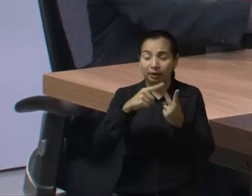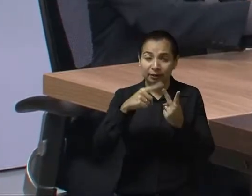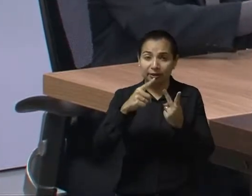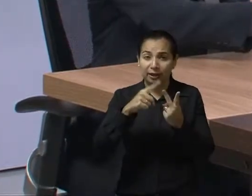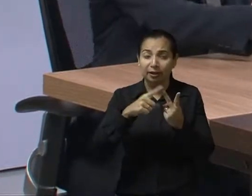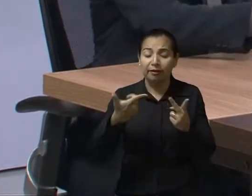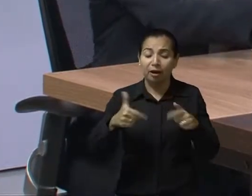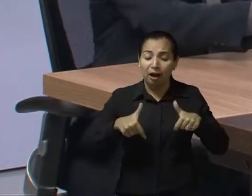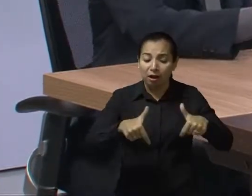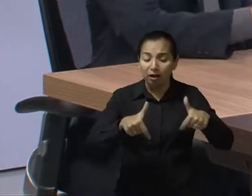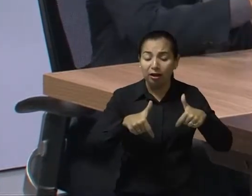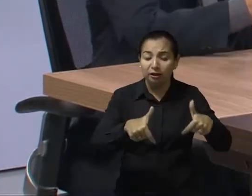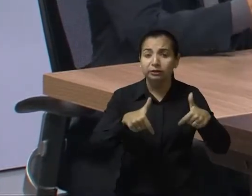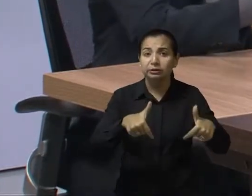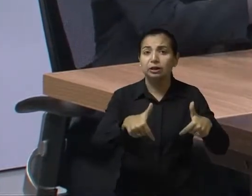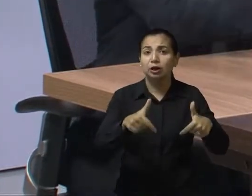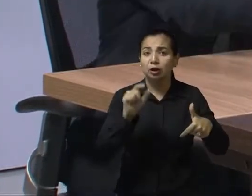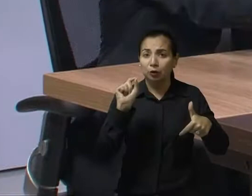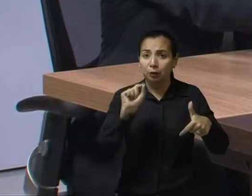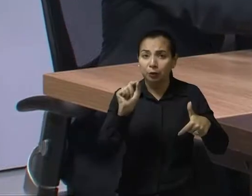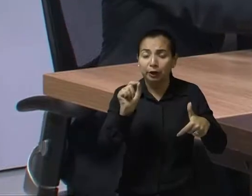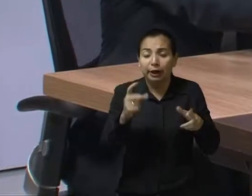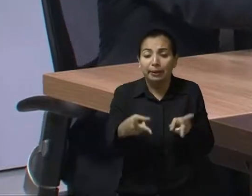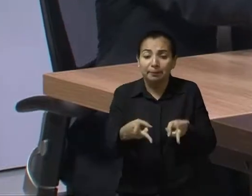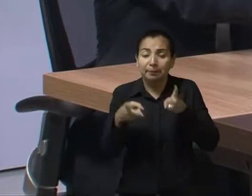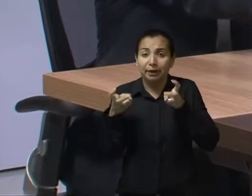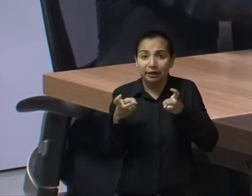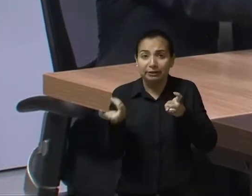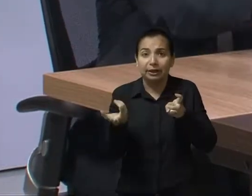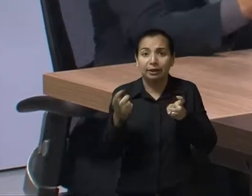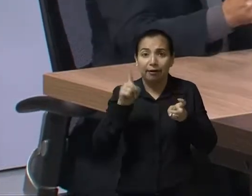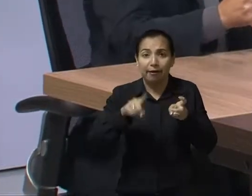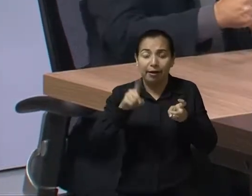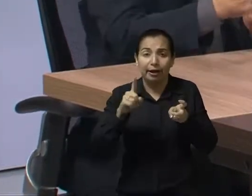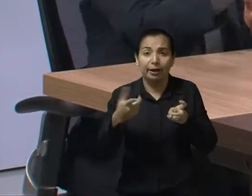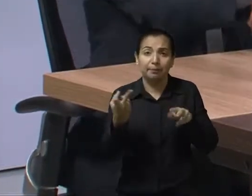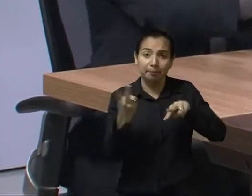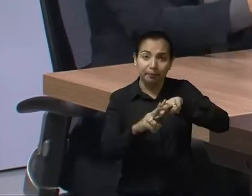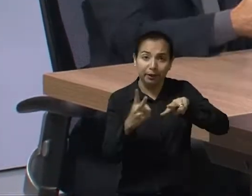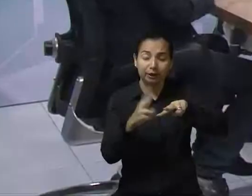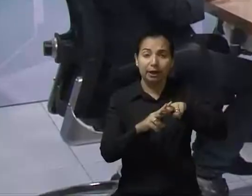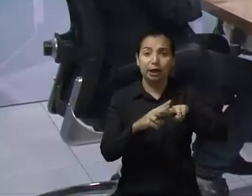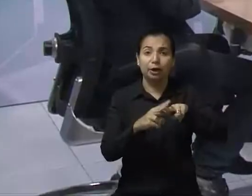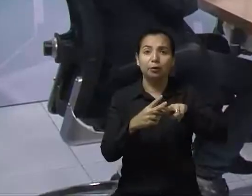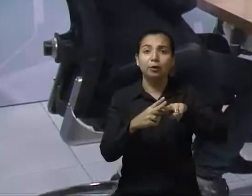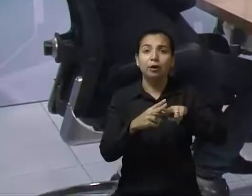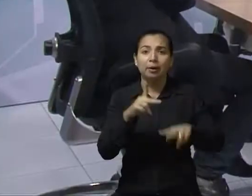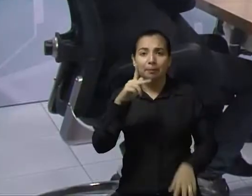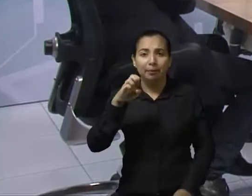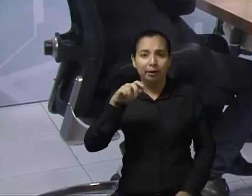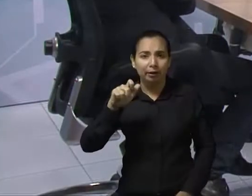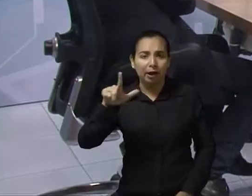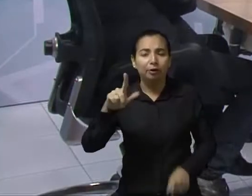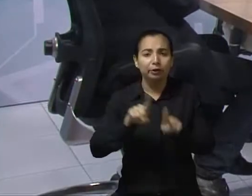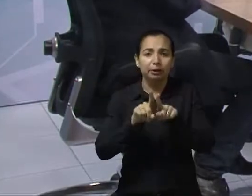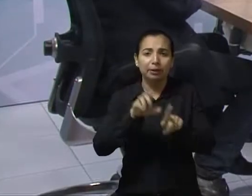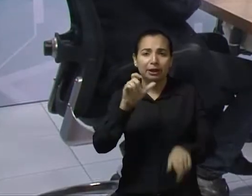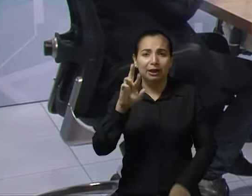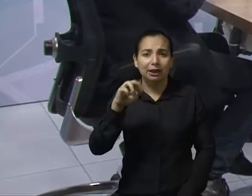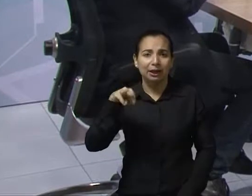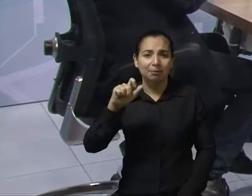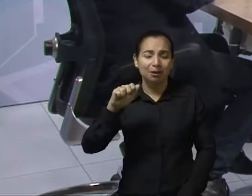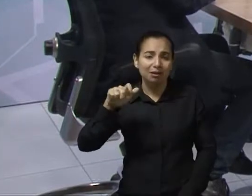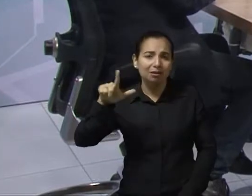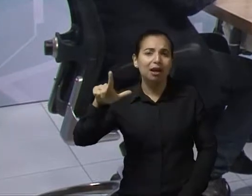ação ostensiva, né, de persecução penal da polícia, né, criminal, e outra é a custódia, que tem